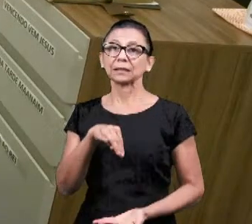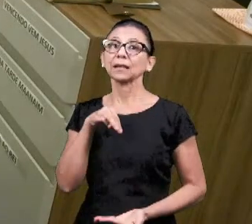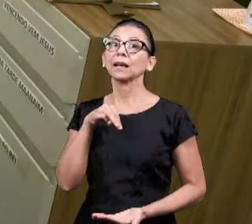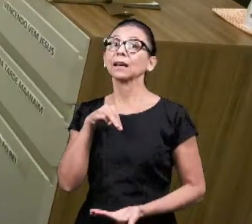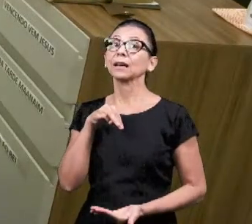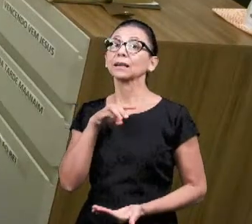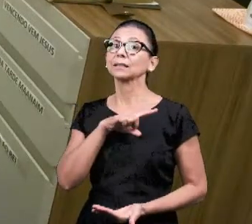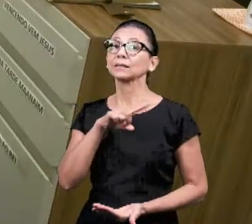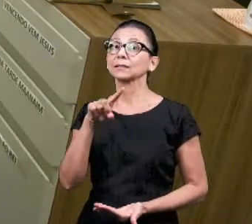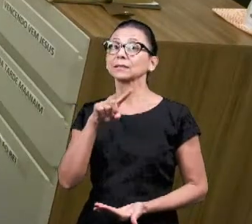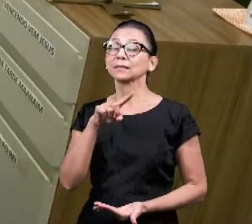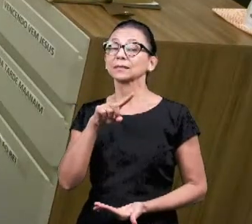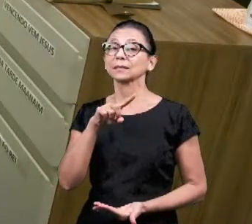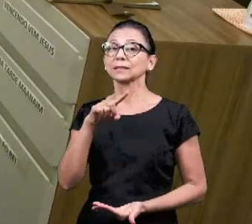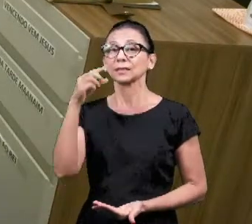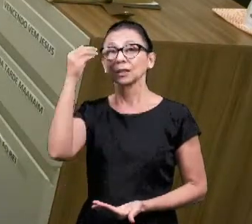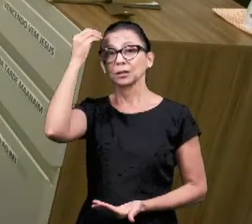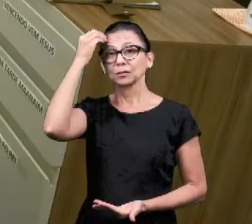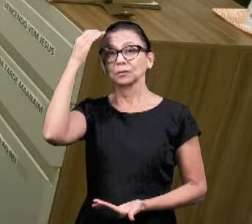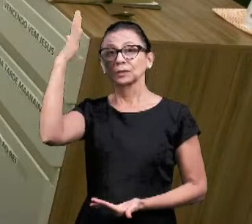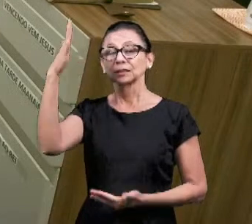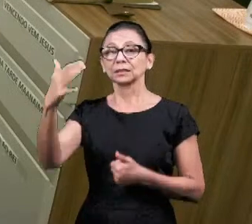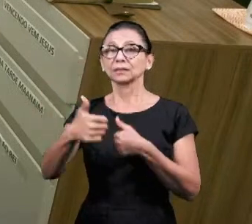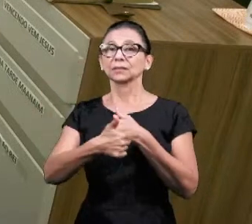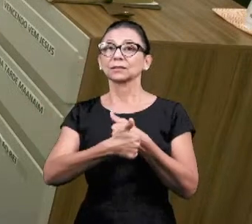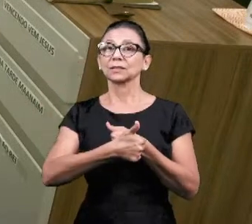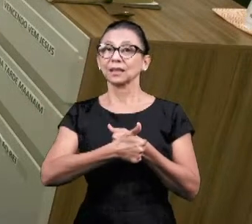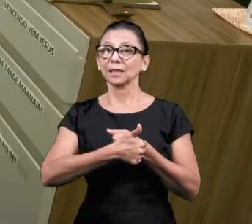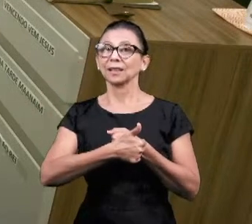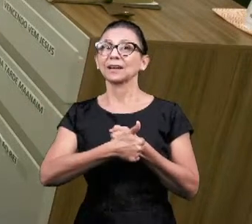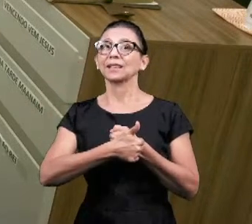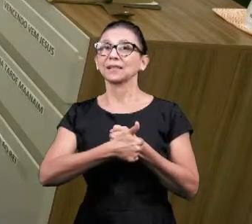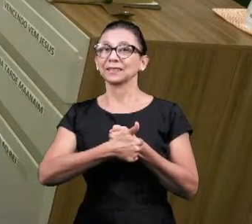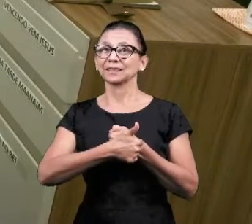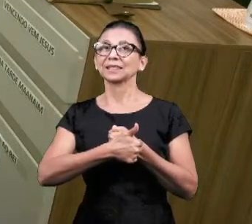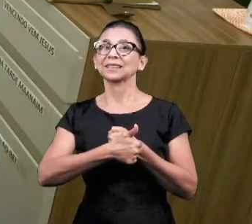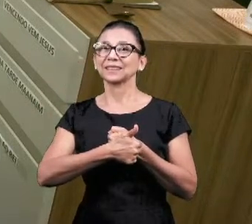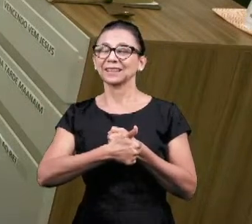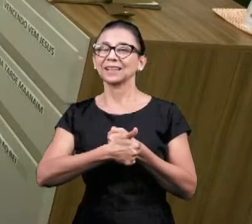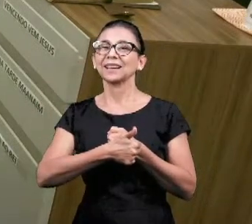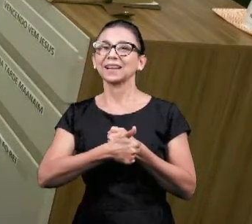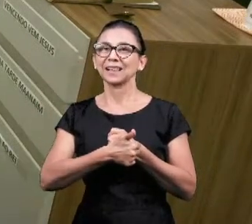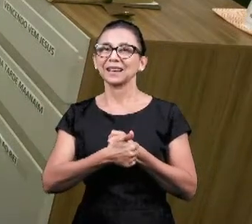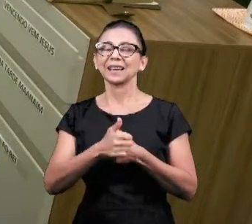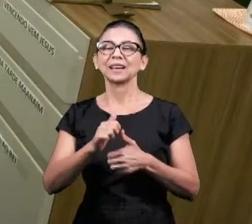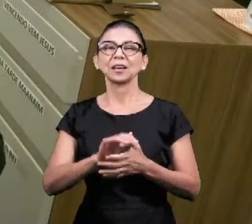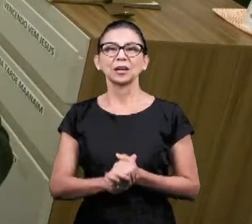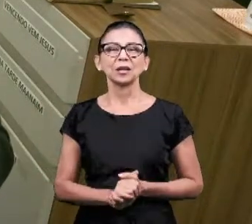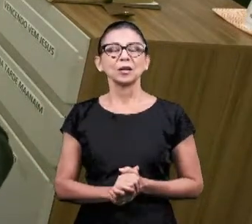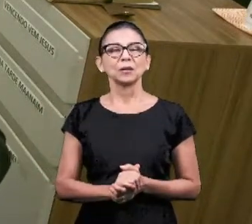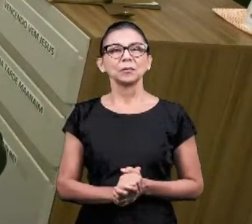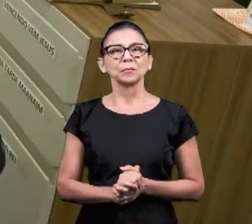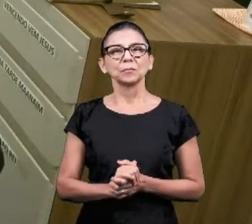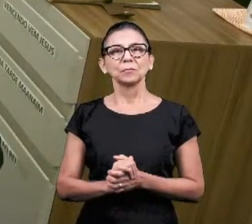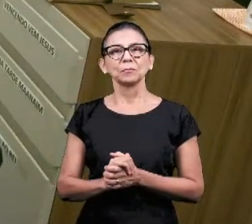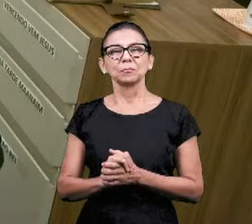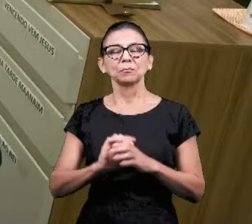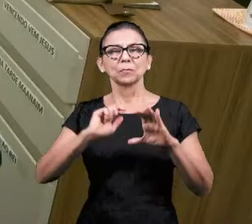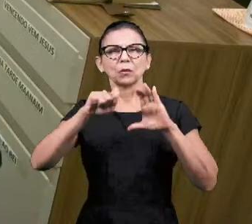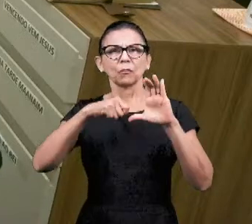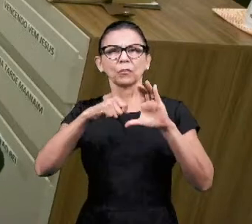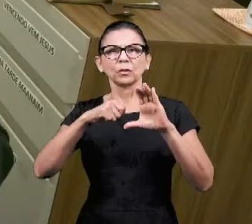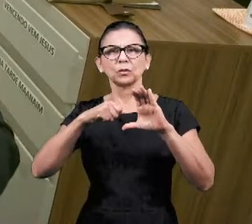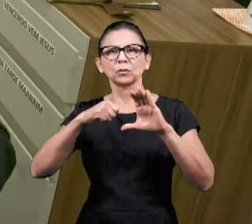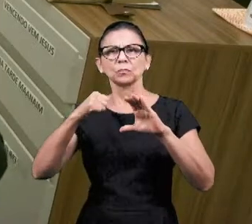esqueça de deixar o seu like, dá o seu like aí, o joinha, o gostei, para que o vídeo tome mais relevância e a própria